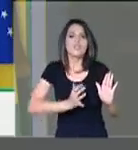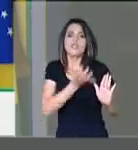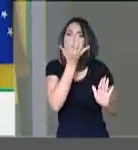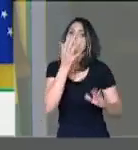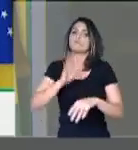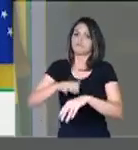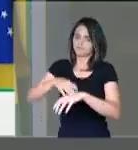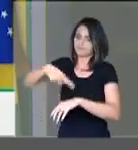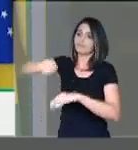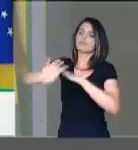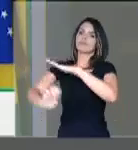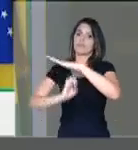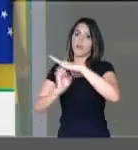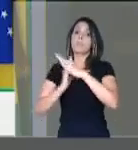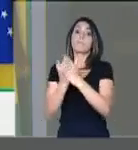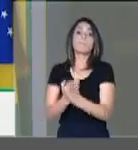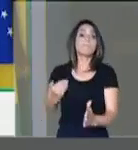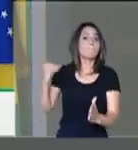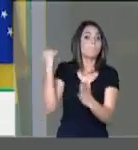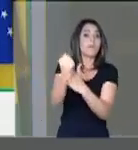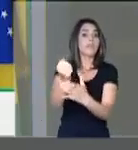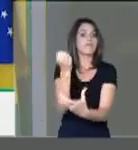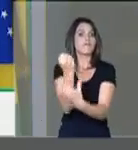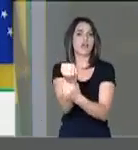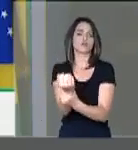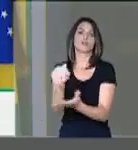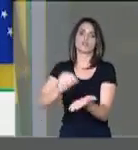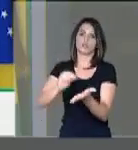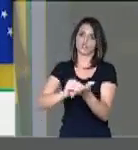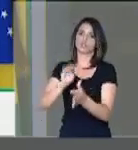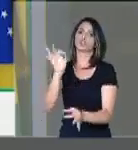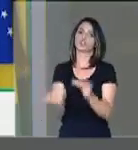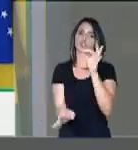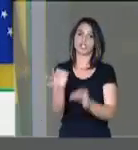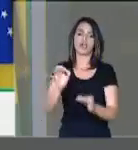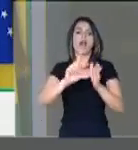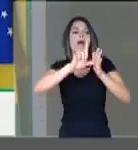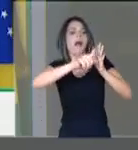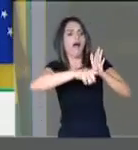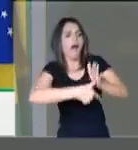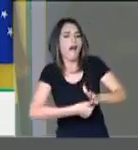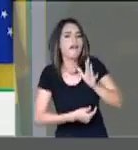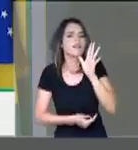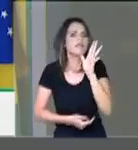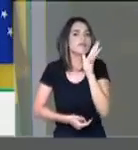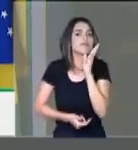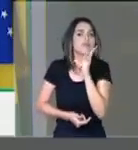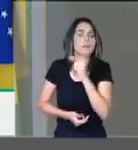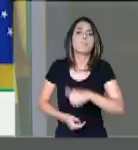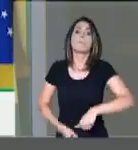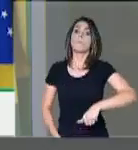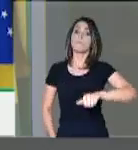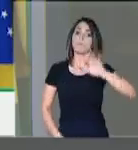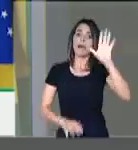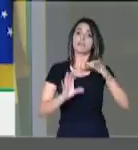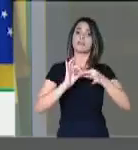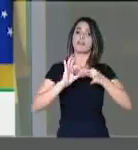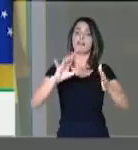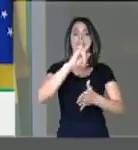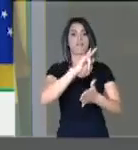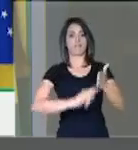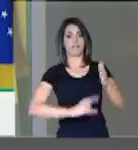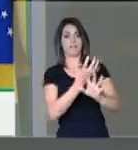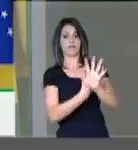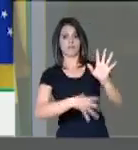que pode causar insegurança jurídica pode atrasar e demorar mais os procedimentos de licenciamento